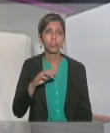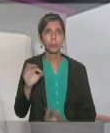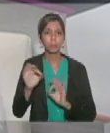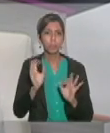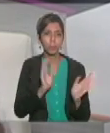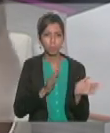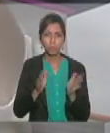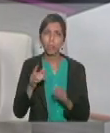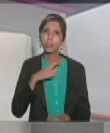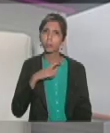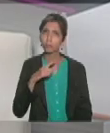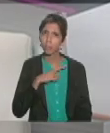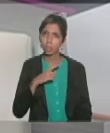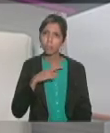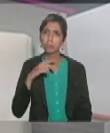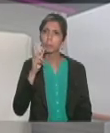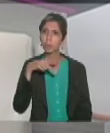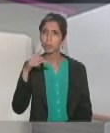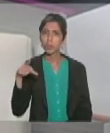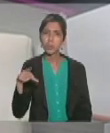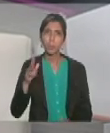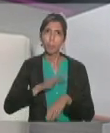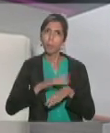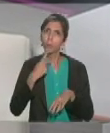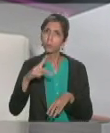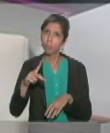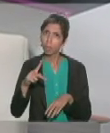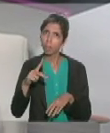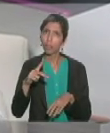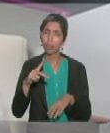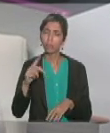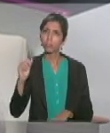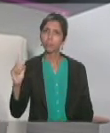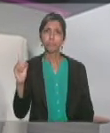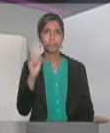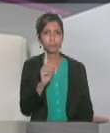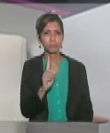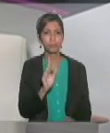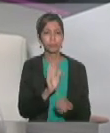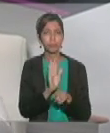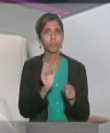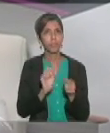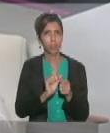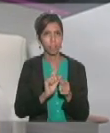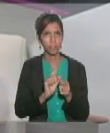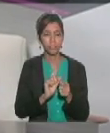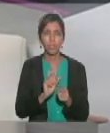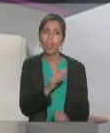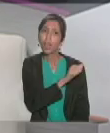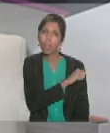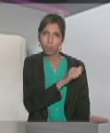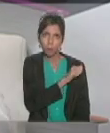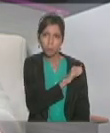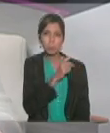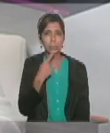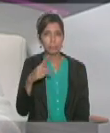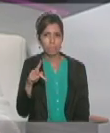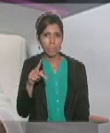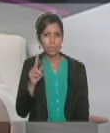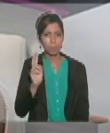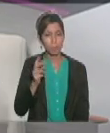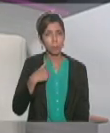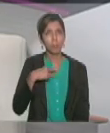esse processo existe uma mediação do professor. Né? Por mais que o aluno esteja produzindo seu